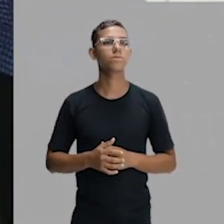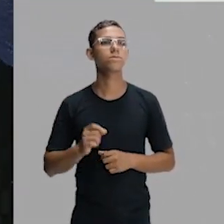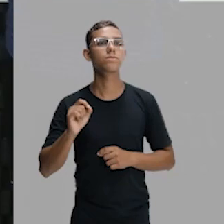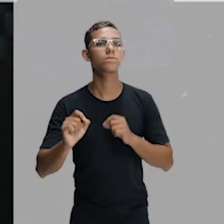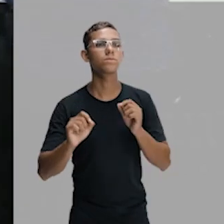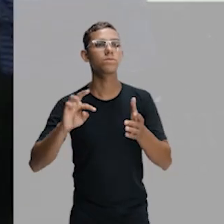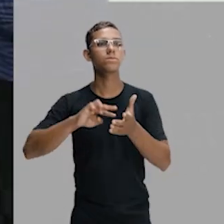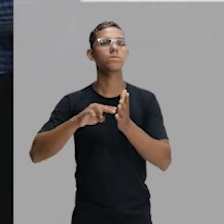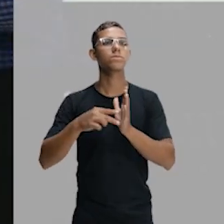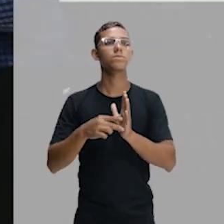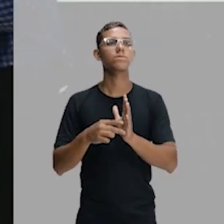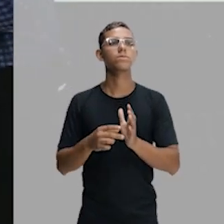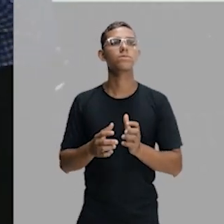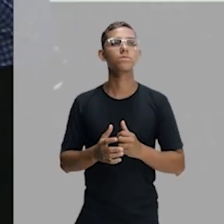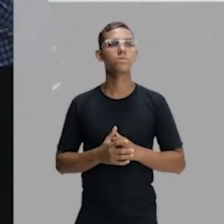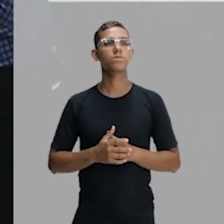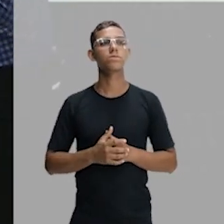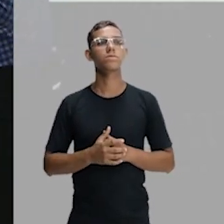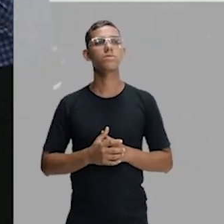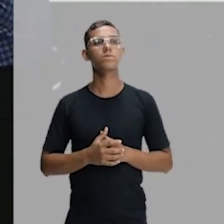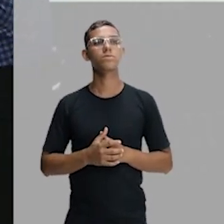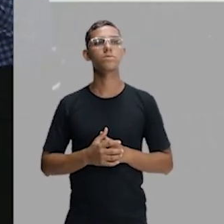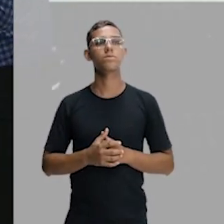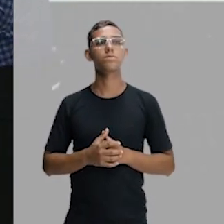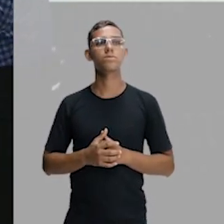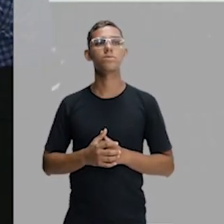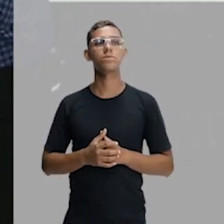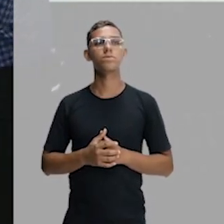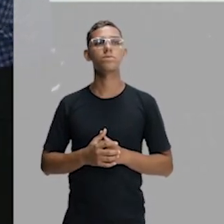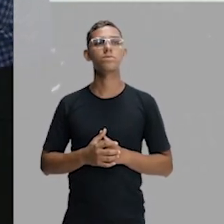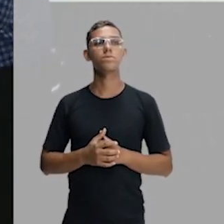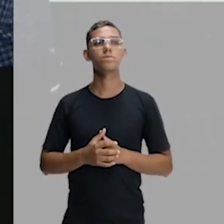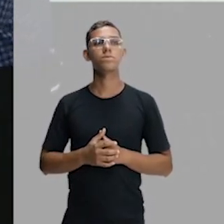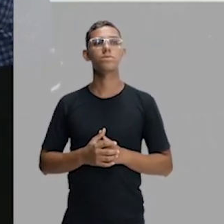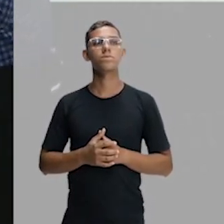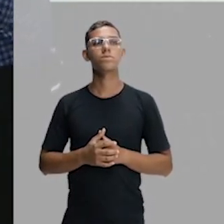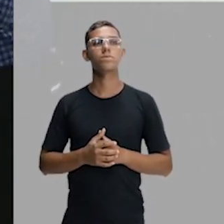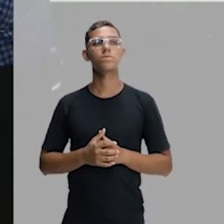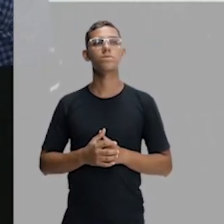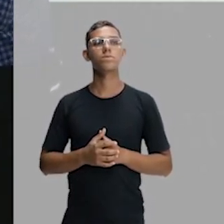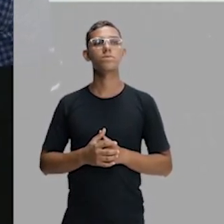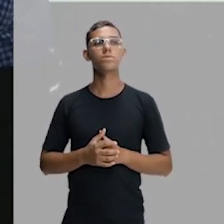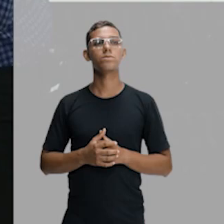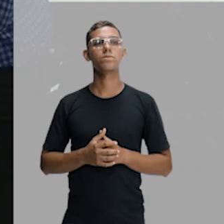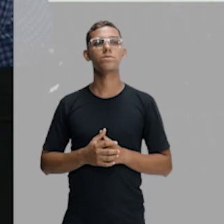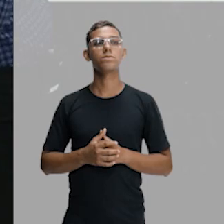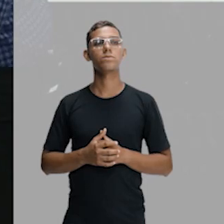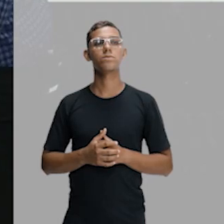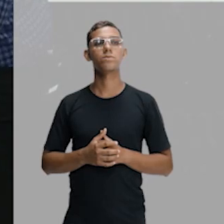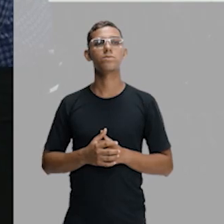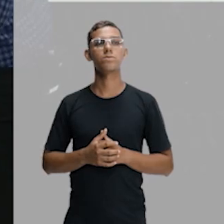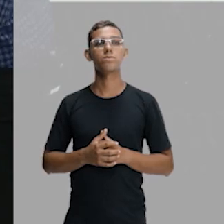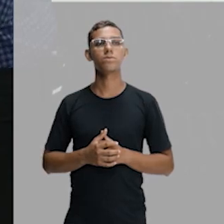fenótipo? O fenótipo, pessoal, ele vai ser o resultado